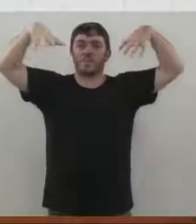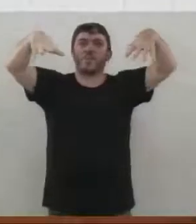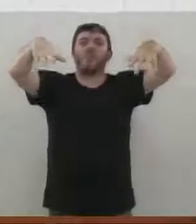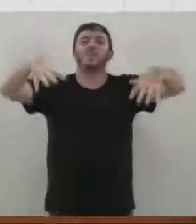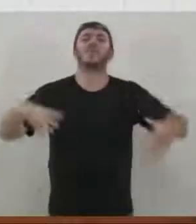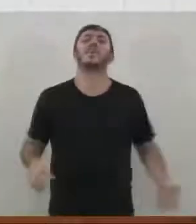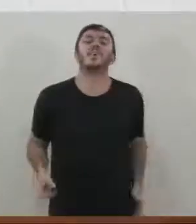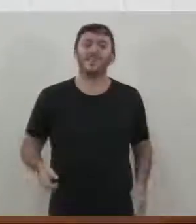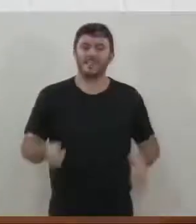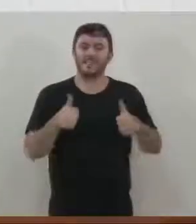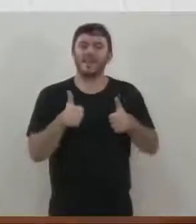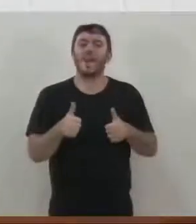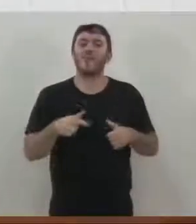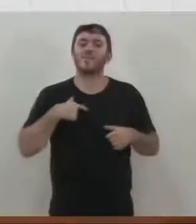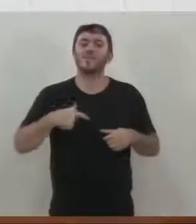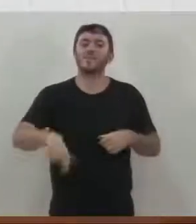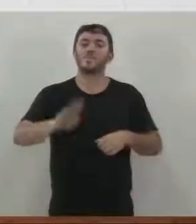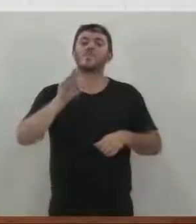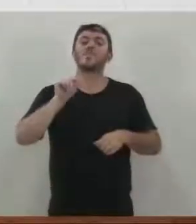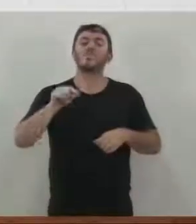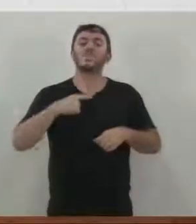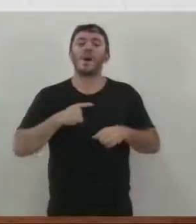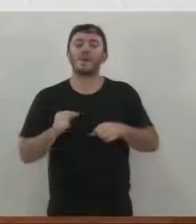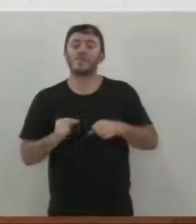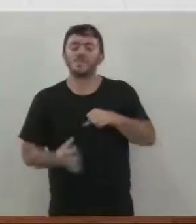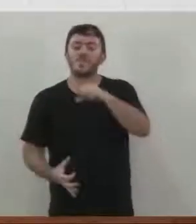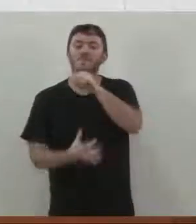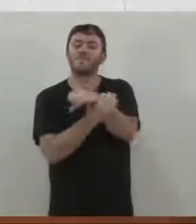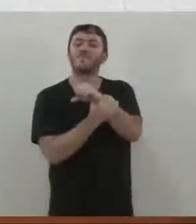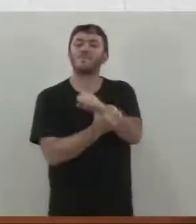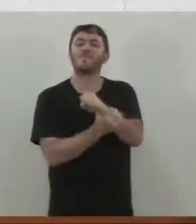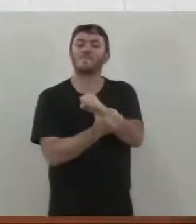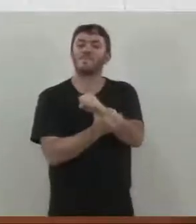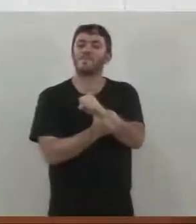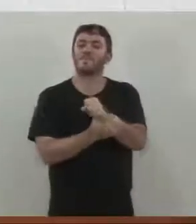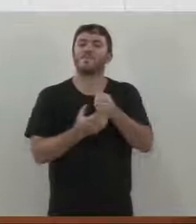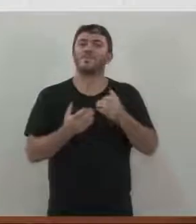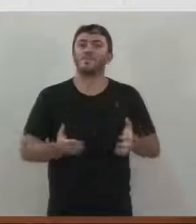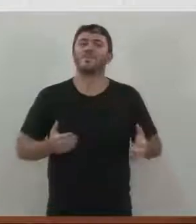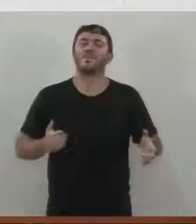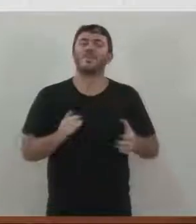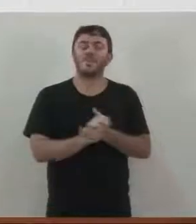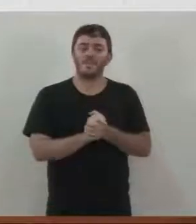viela, dando mais segurança para os moradores. Senhor presidente, ali